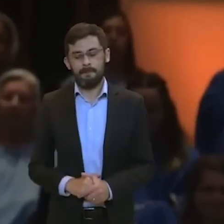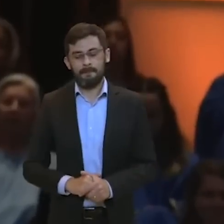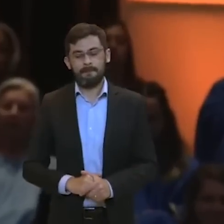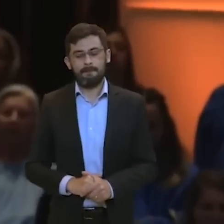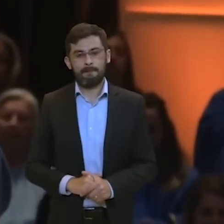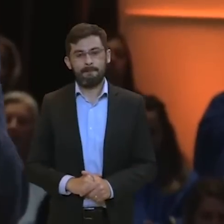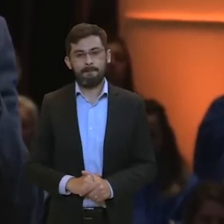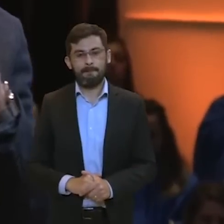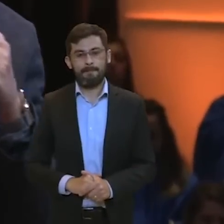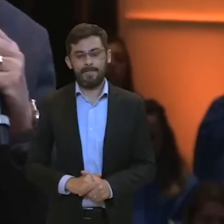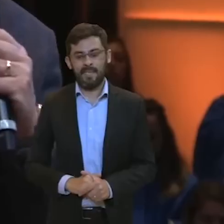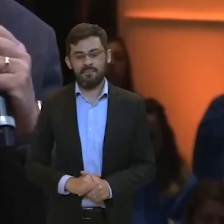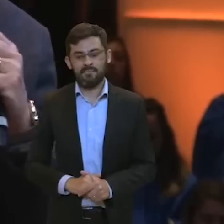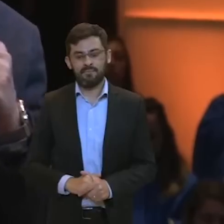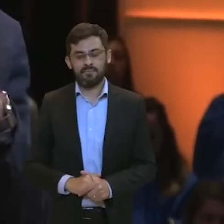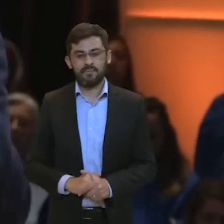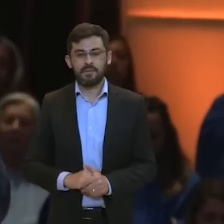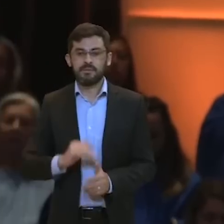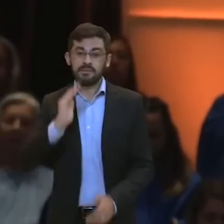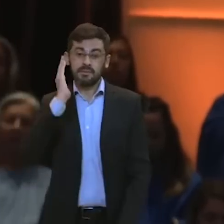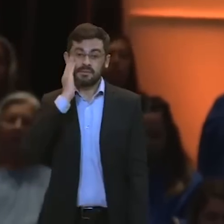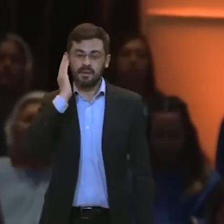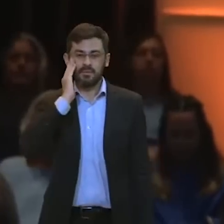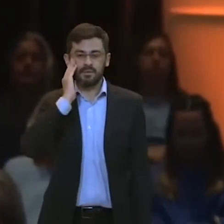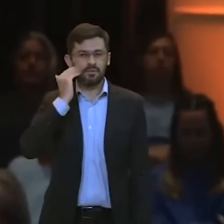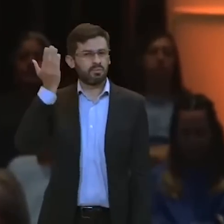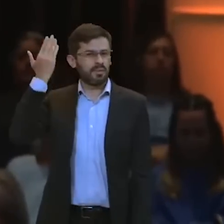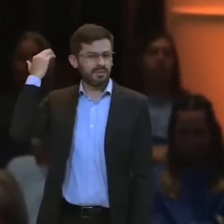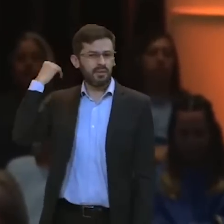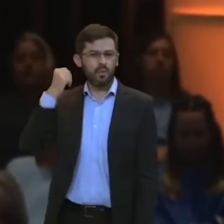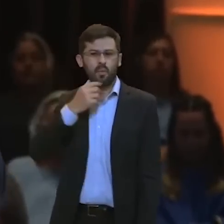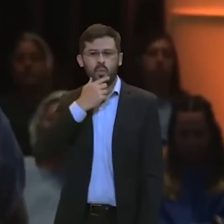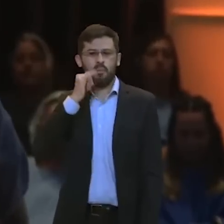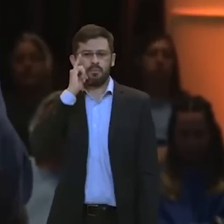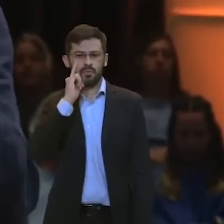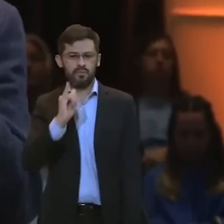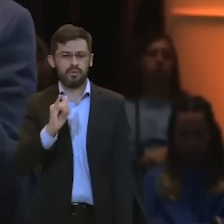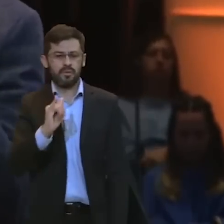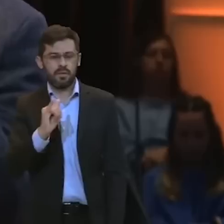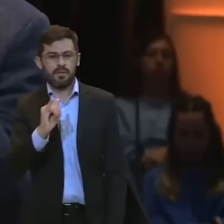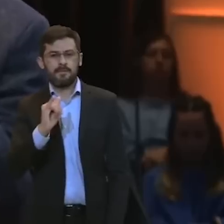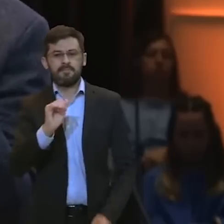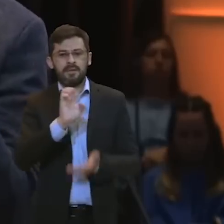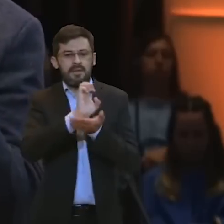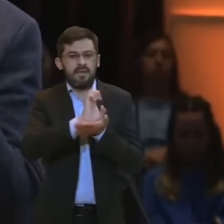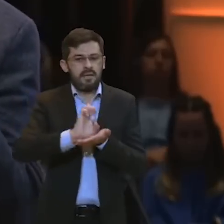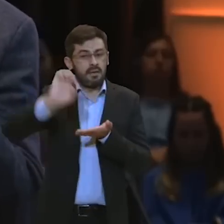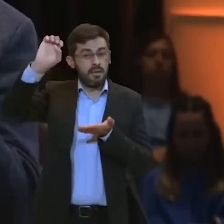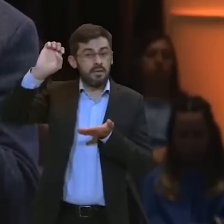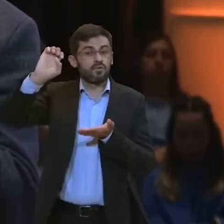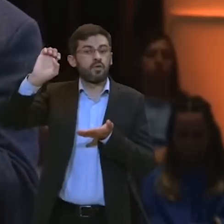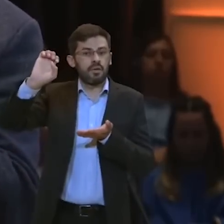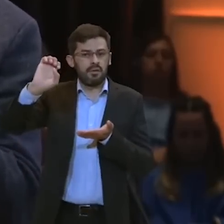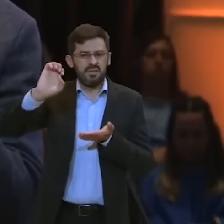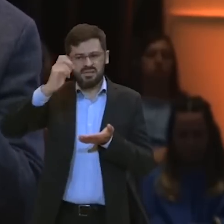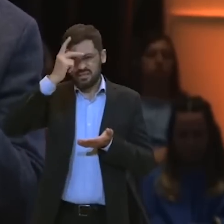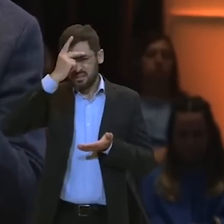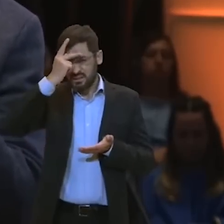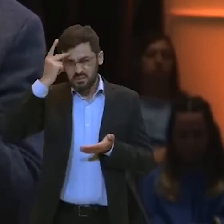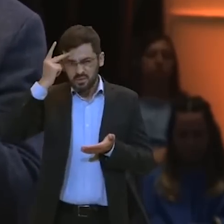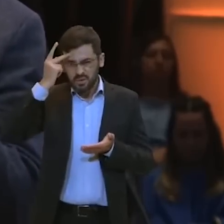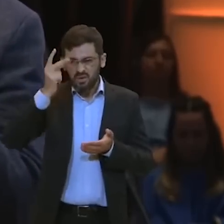Sabe como eram chamados alguns dos profetas no passado? Elias foi chamado de perturbador de Israel.